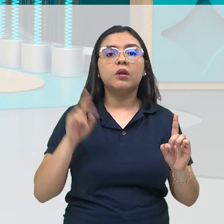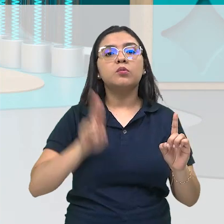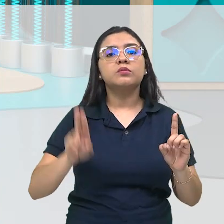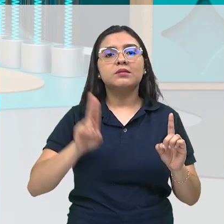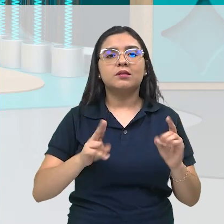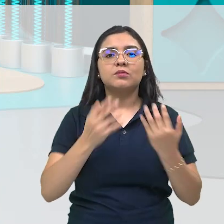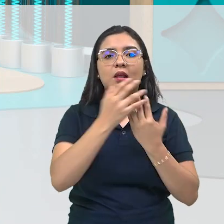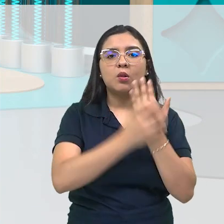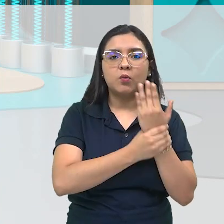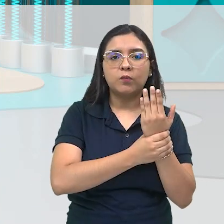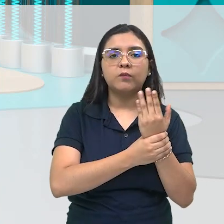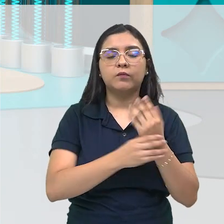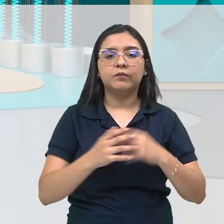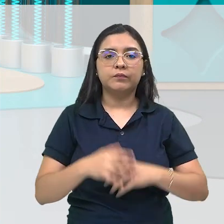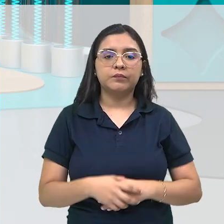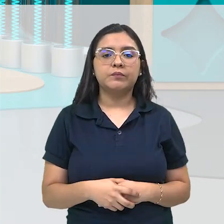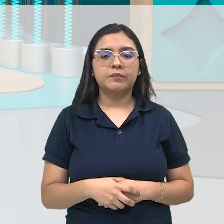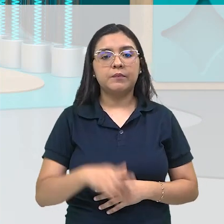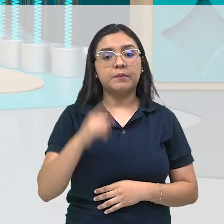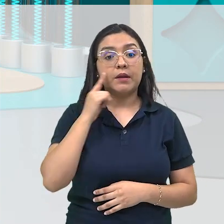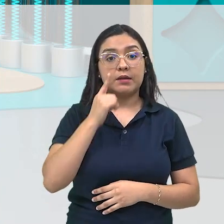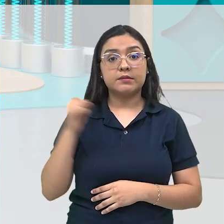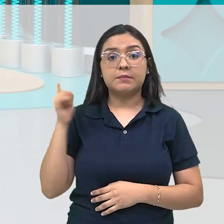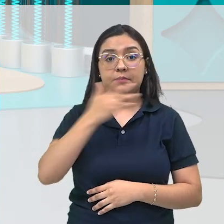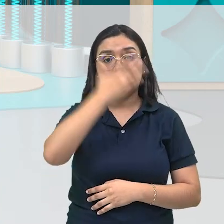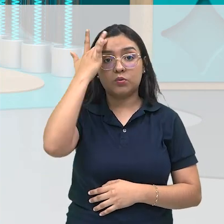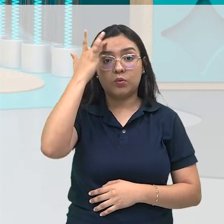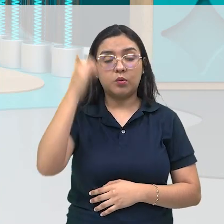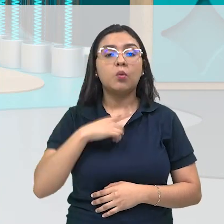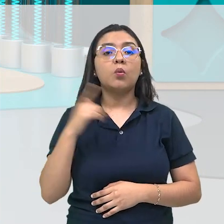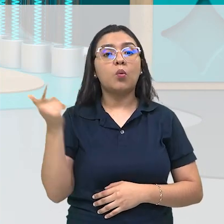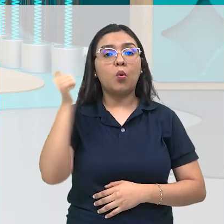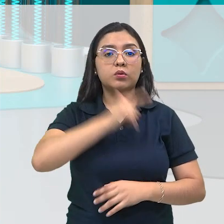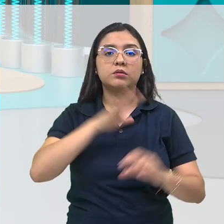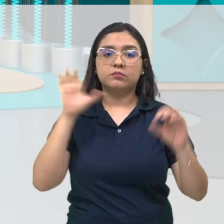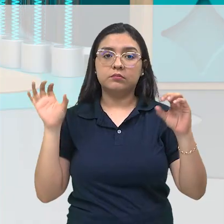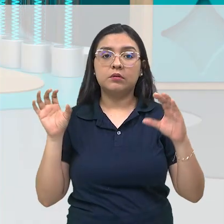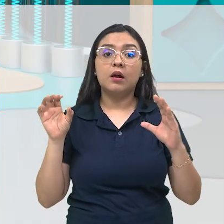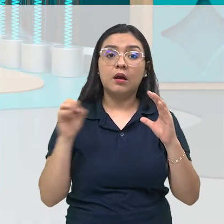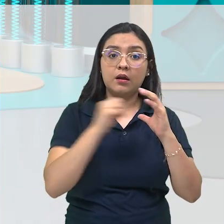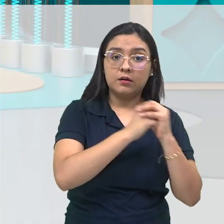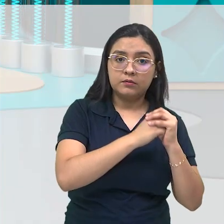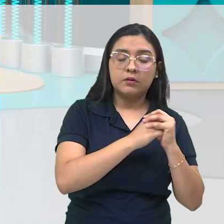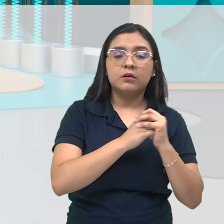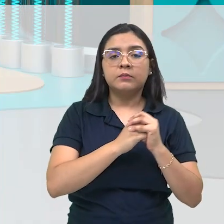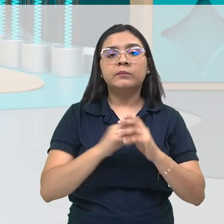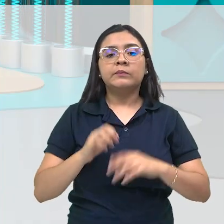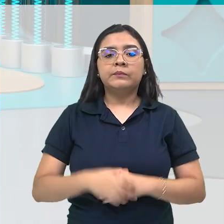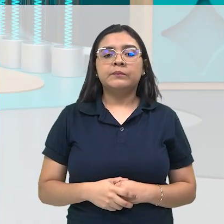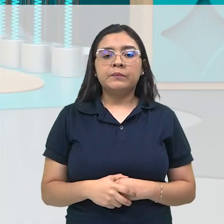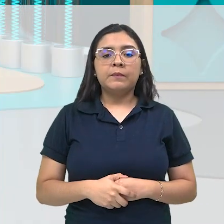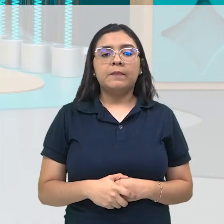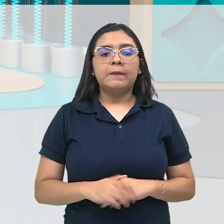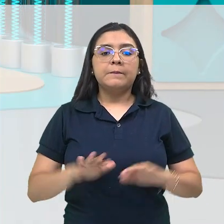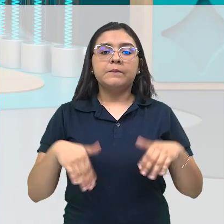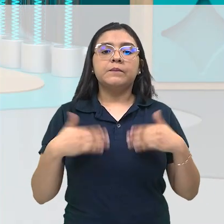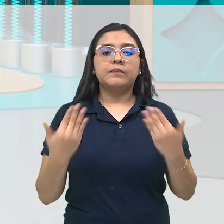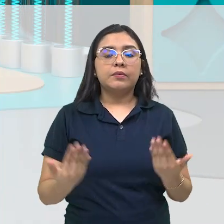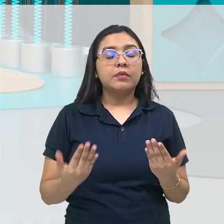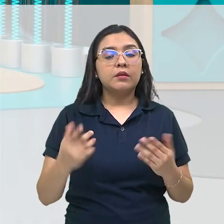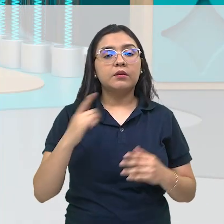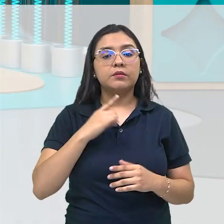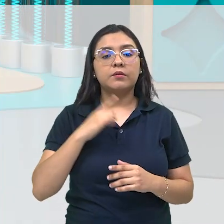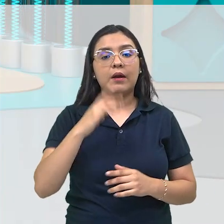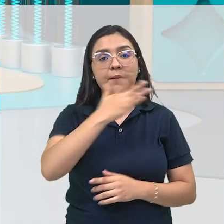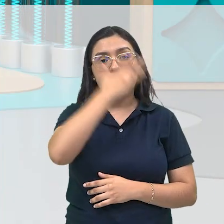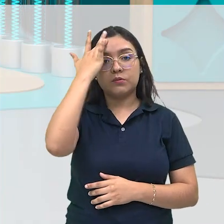Tá bom? A intenção dele é jogar para esse daqui segurar, e de forma que o rebatedor não consiga rebater. Tá? Enquanto isso,